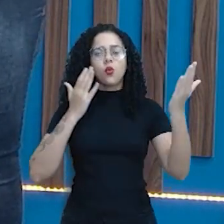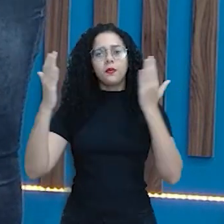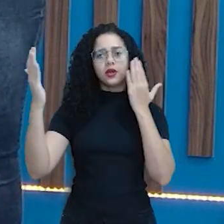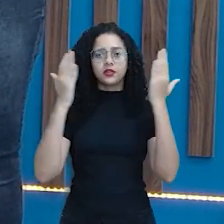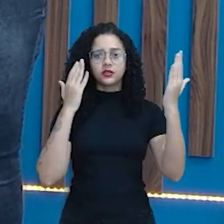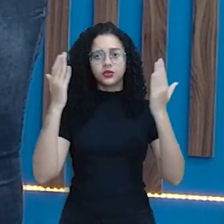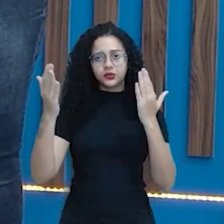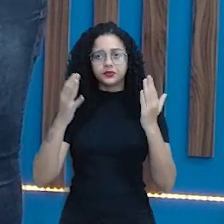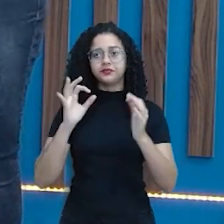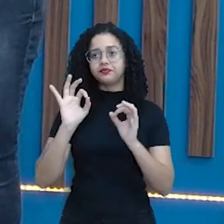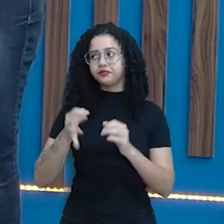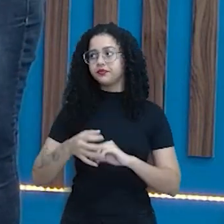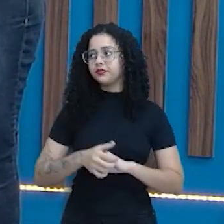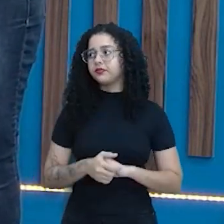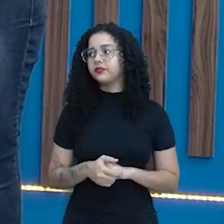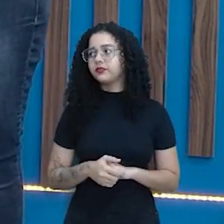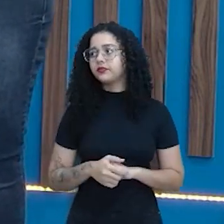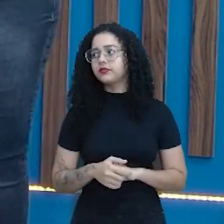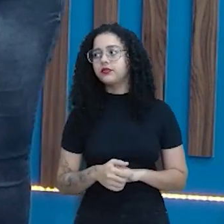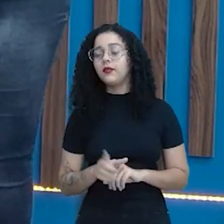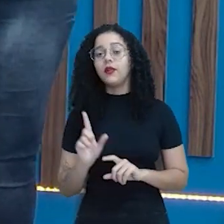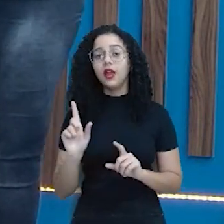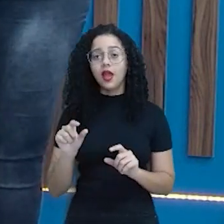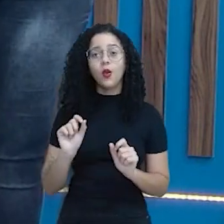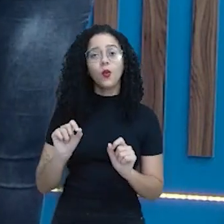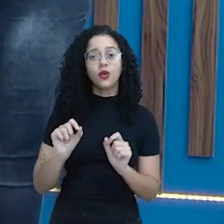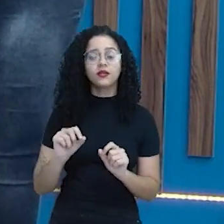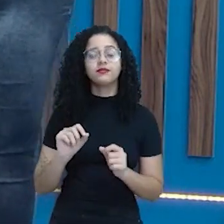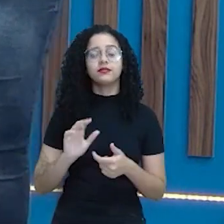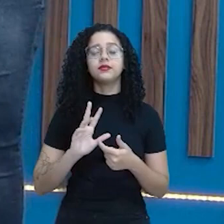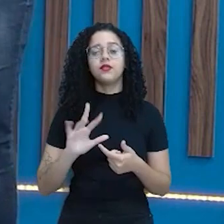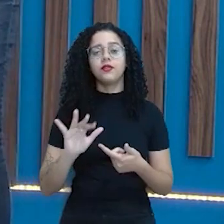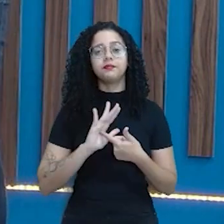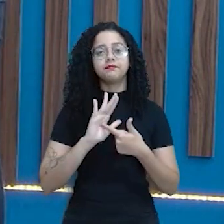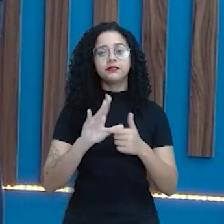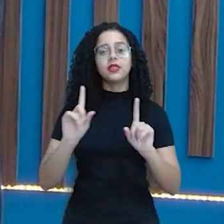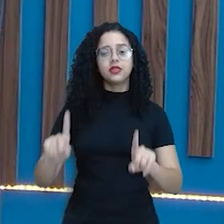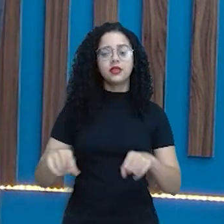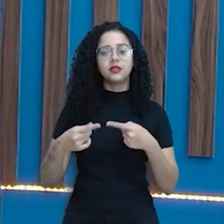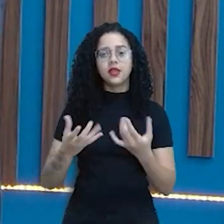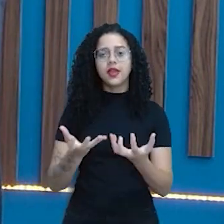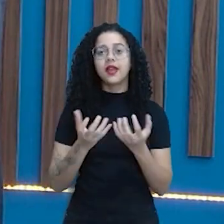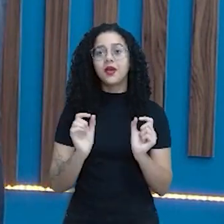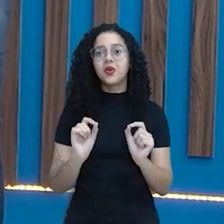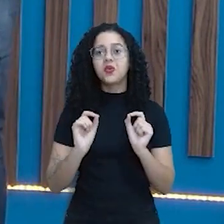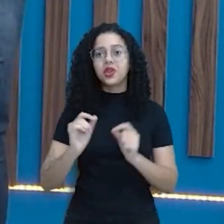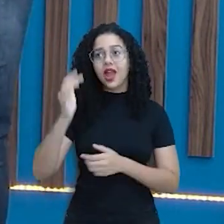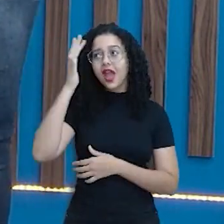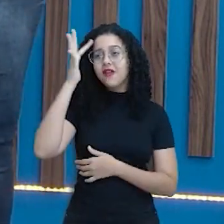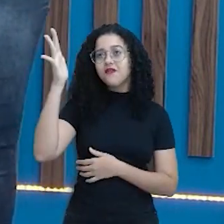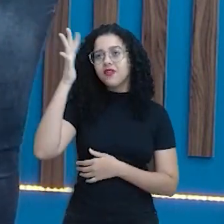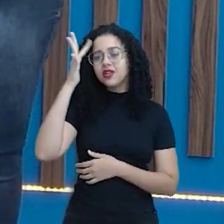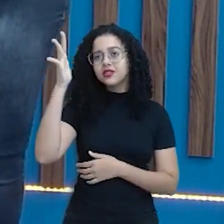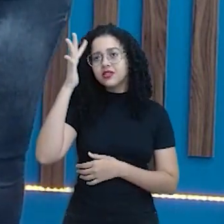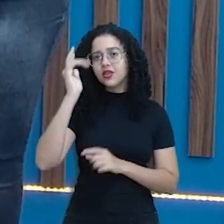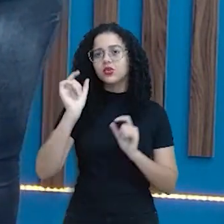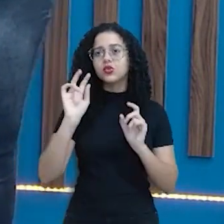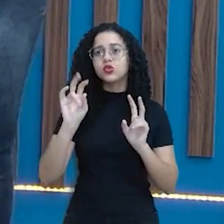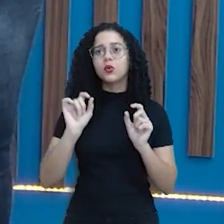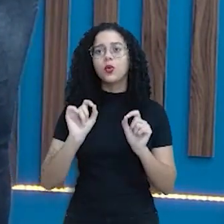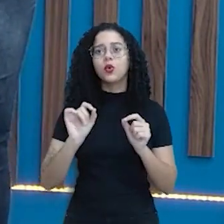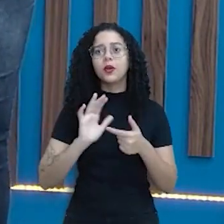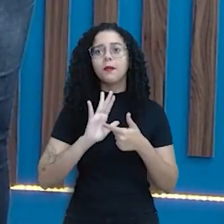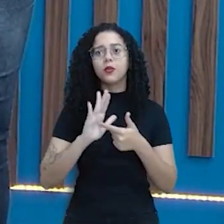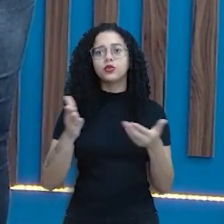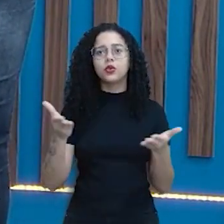comparações. Não é, Tiago? Que é o que a gente vai trazer para o desafio, né, Carla? Exatamente. A gente vai querer justamente essa reflexão sobre o que a gente trouxe